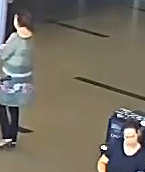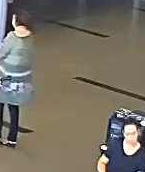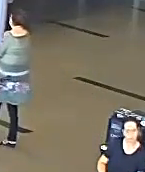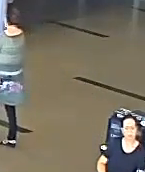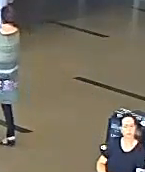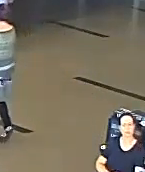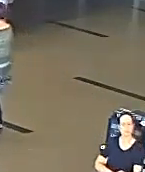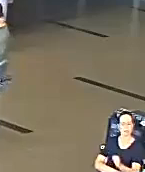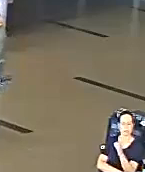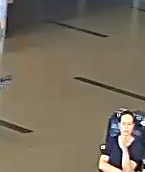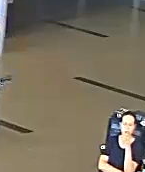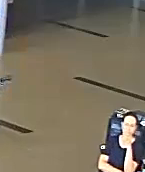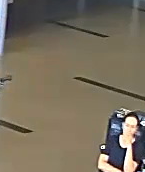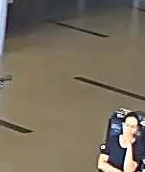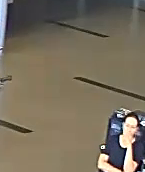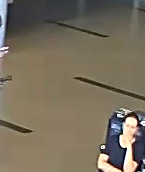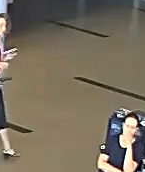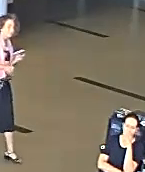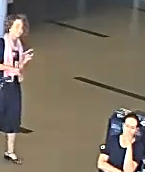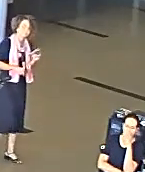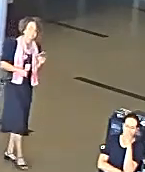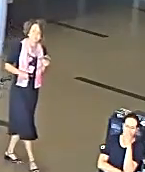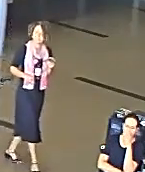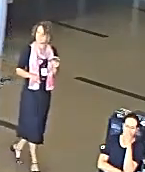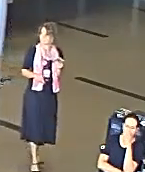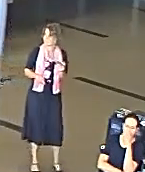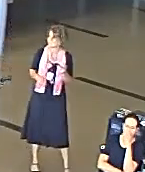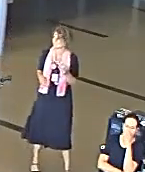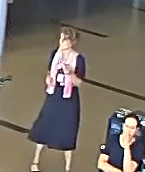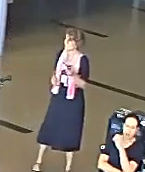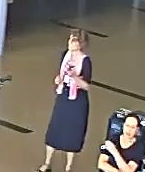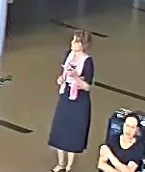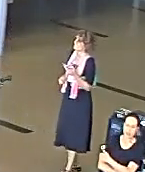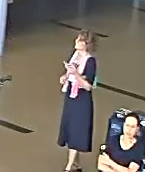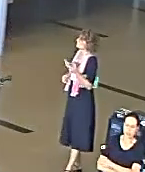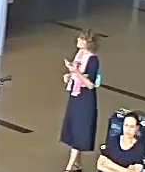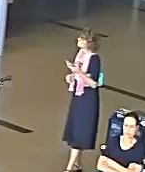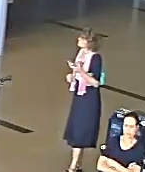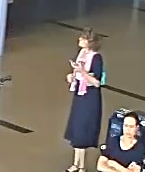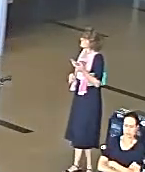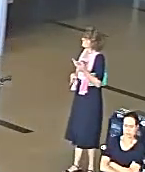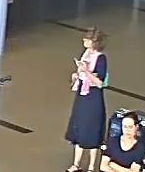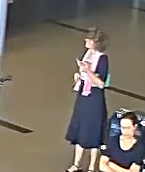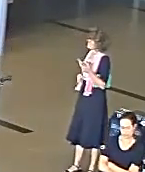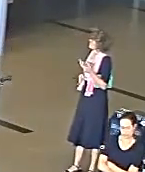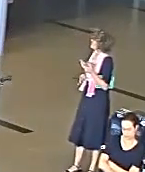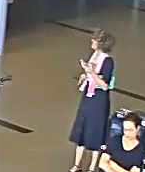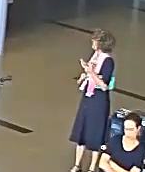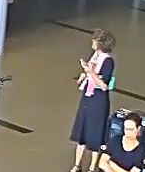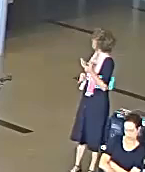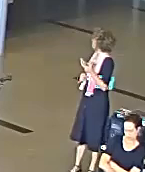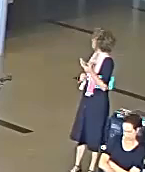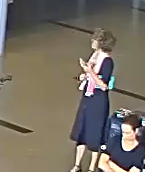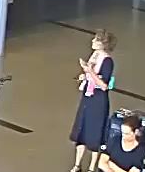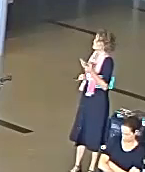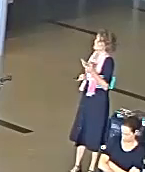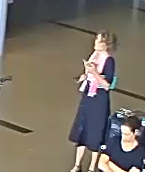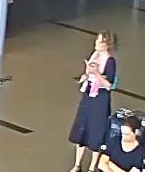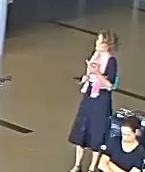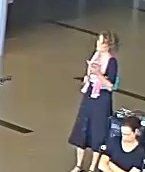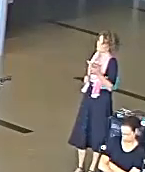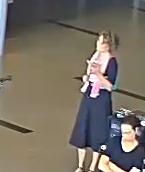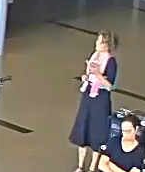e agradecer ao nosso vice-presidente Du arte pela condução Inicial estava numa outra audiência atrasou